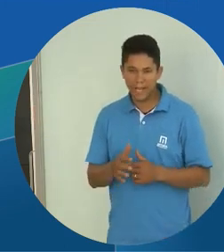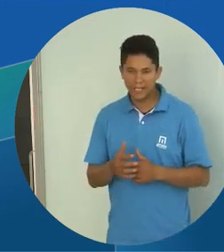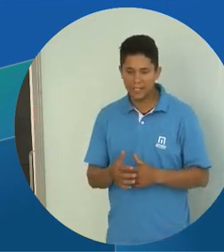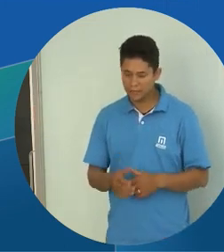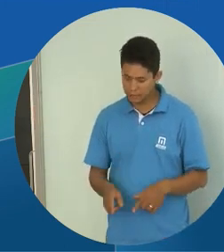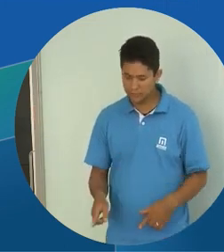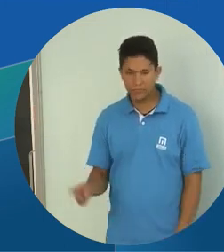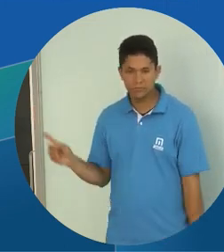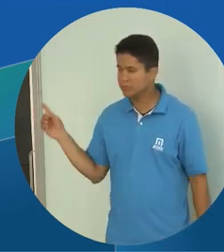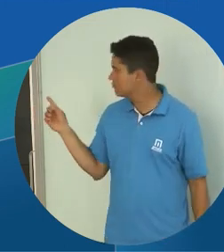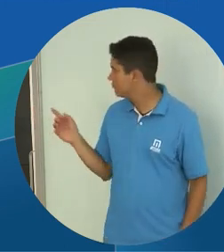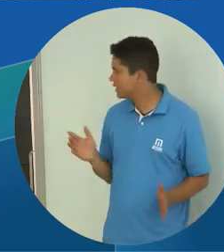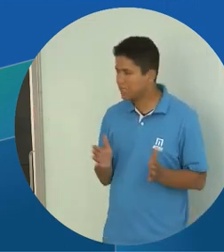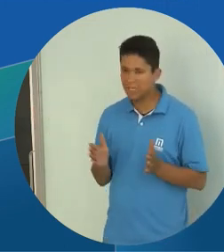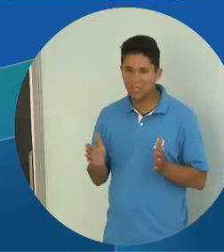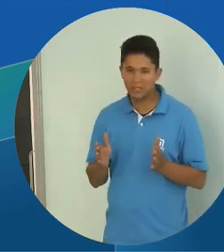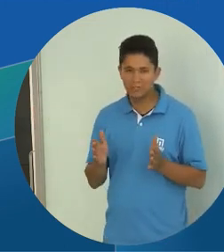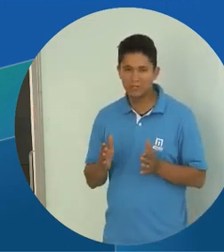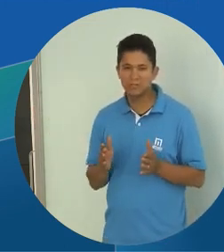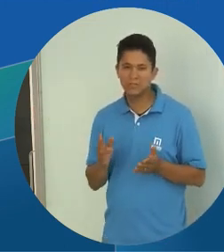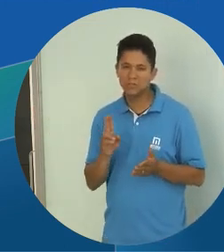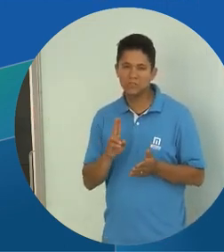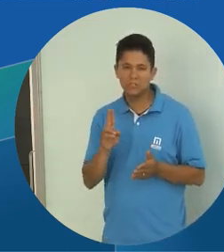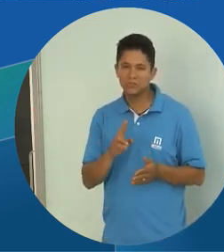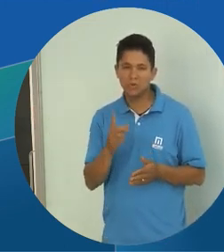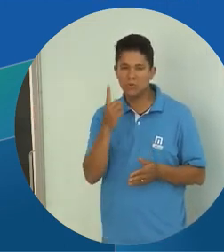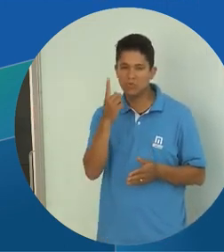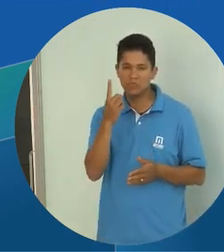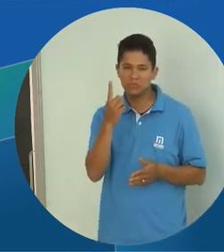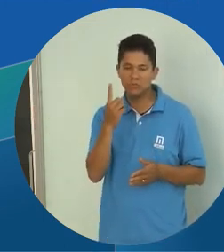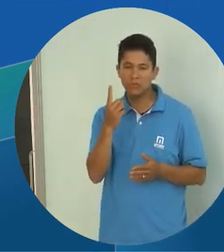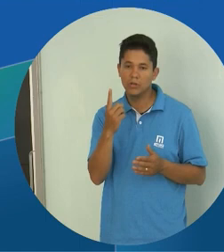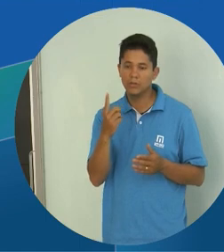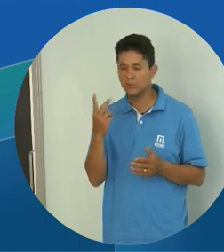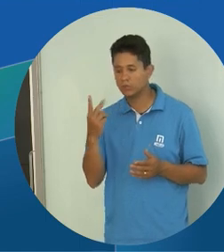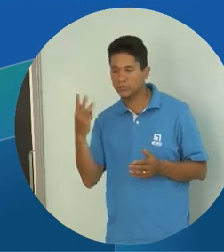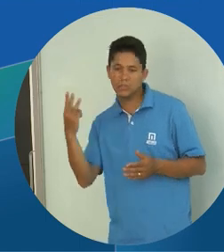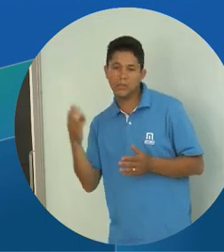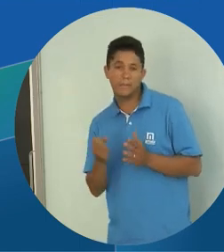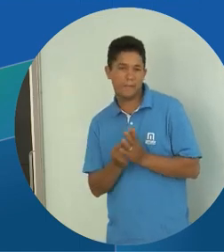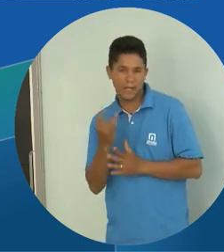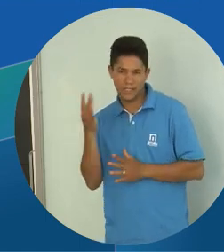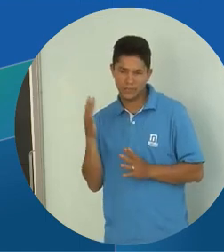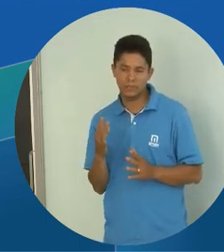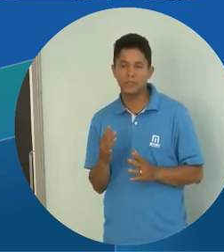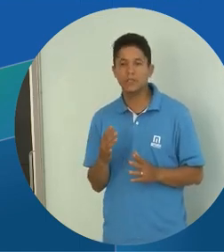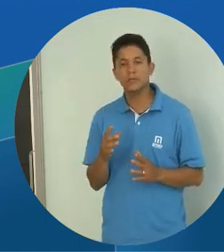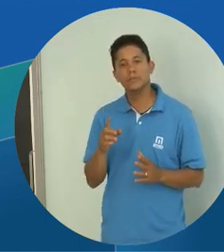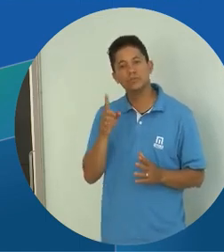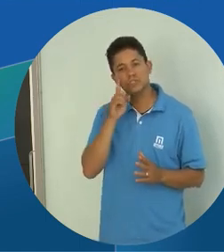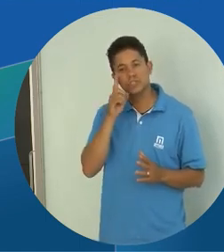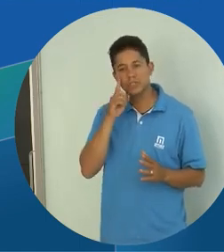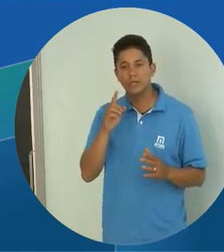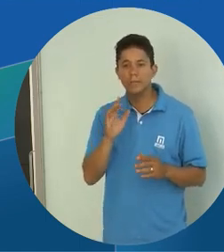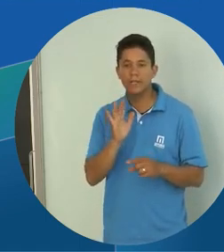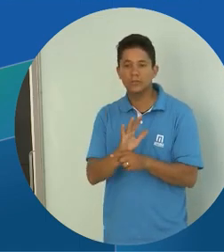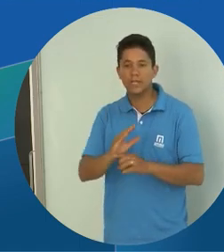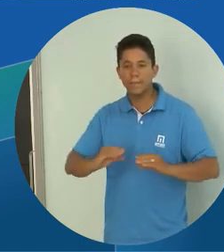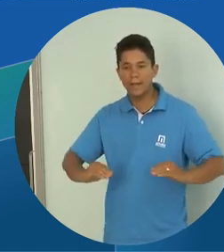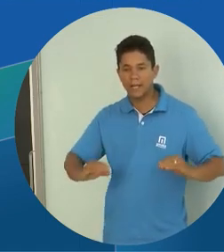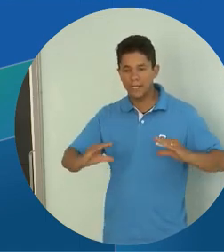portátil. Tá? Utilizamos mais de um equipamento por dia para ter um volume de injeção necessário para macaquear. Tá bom?